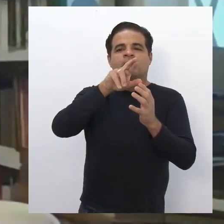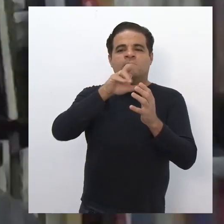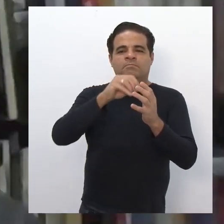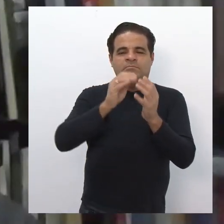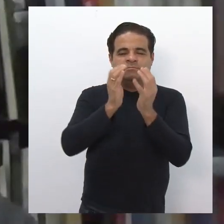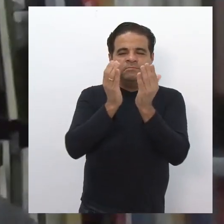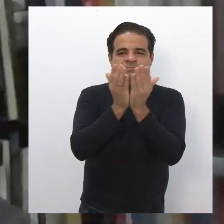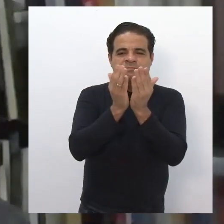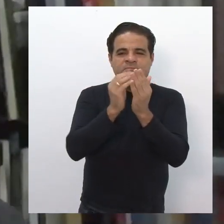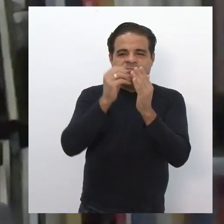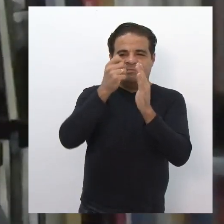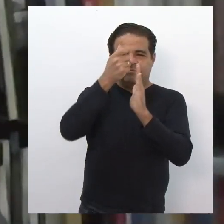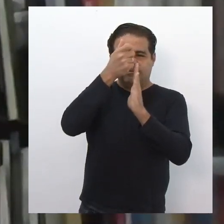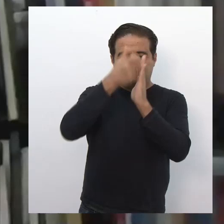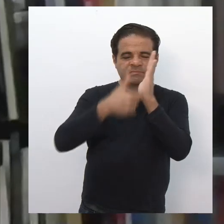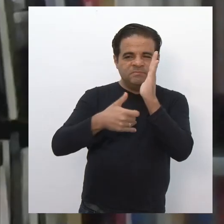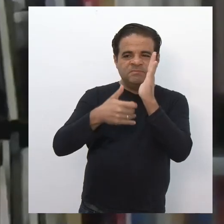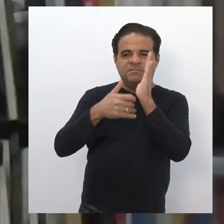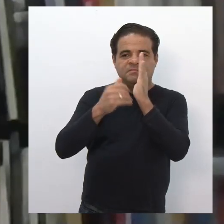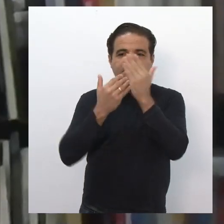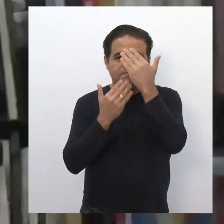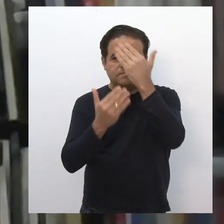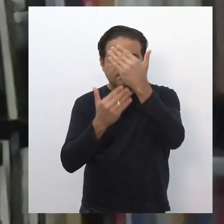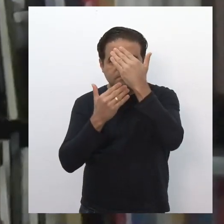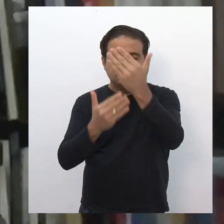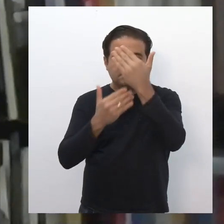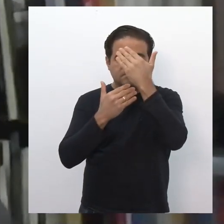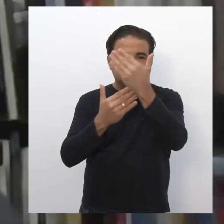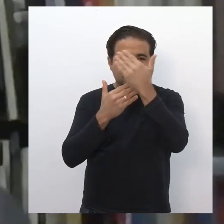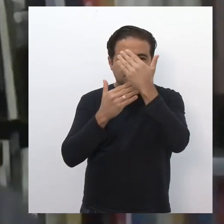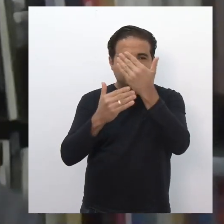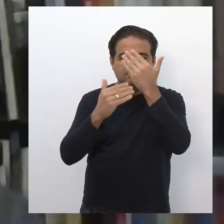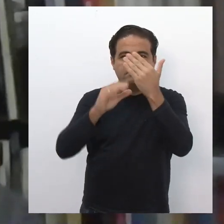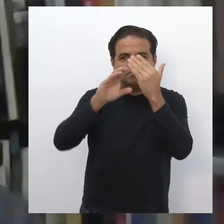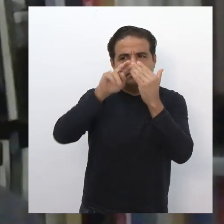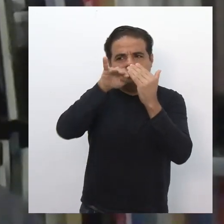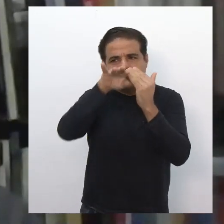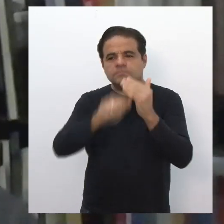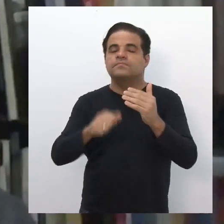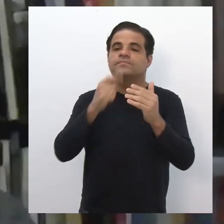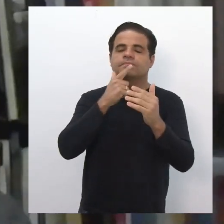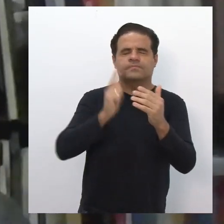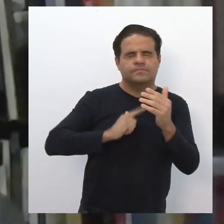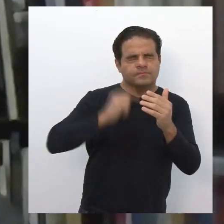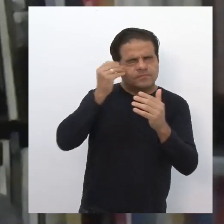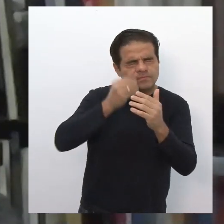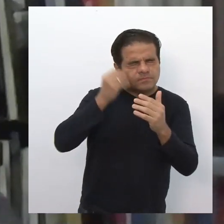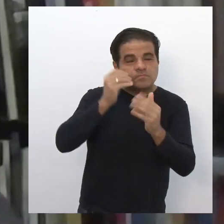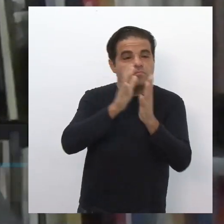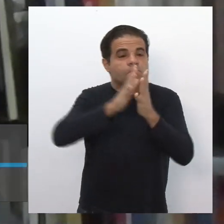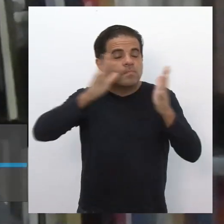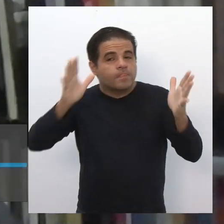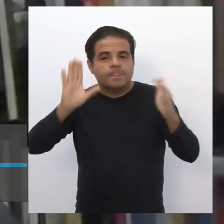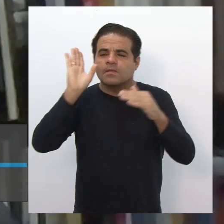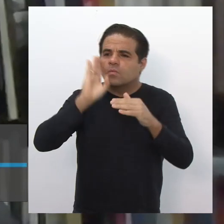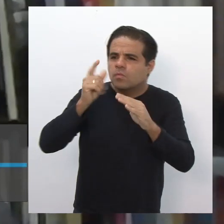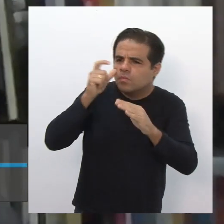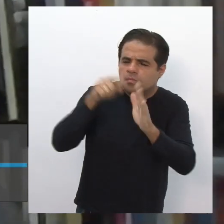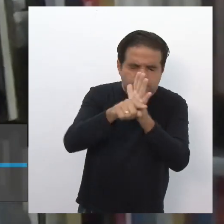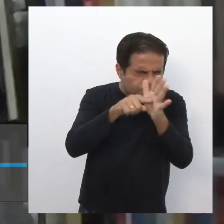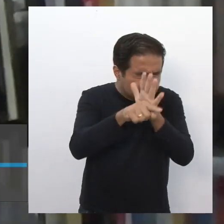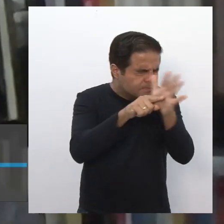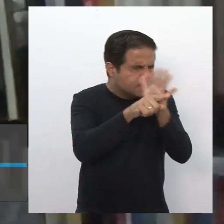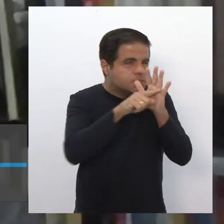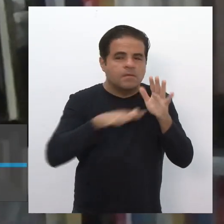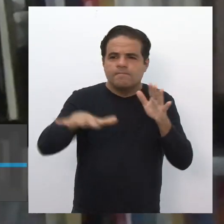Olá a todos, tá? Obrigado, Cristina. E, assim como a Cristina comentou, tem sido uma experiência muito interessante essa pesquisa, né,